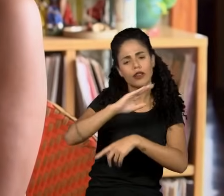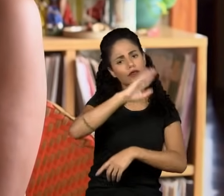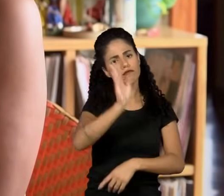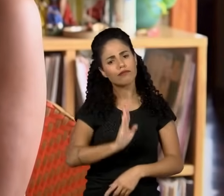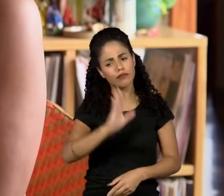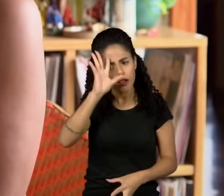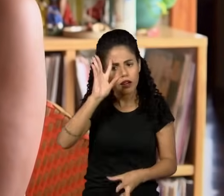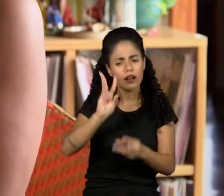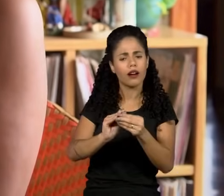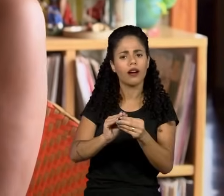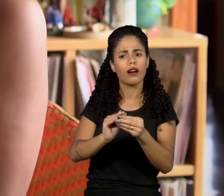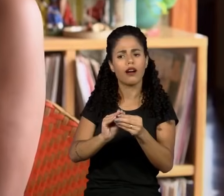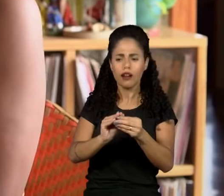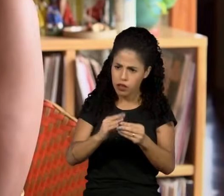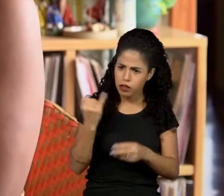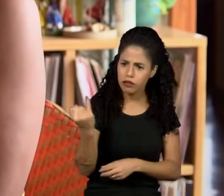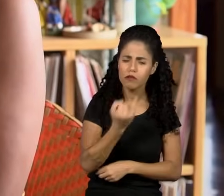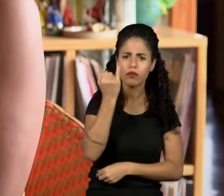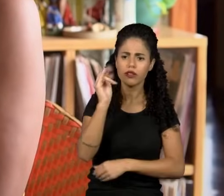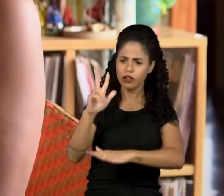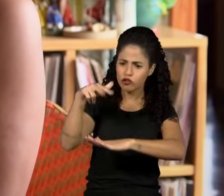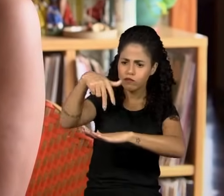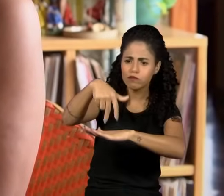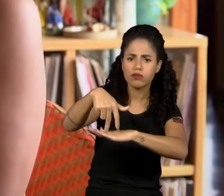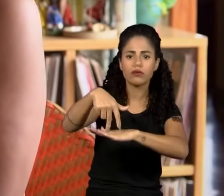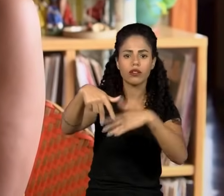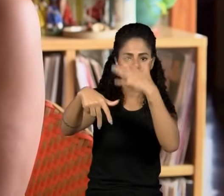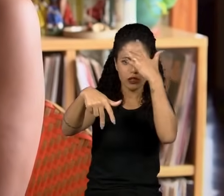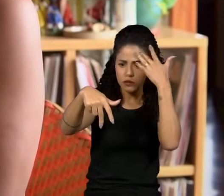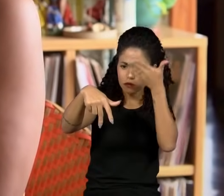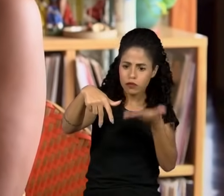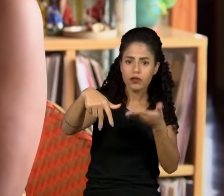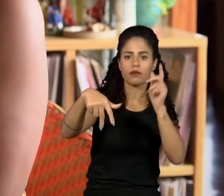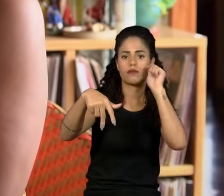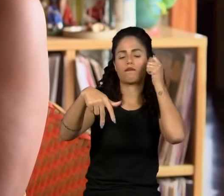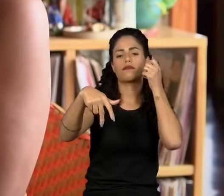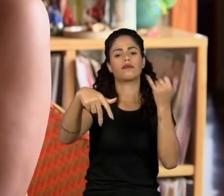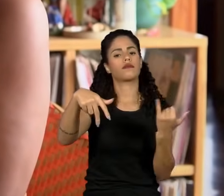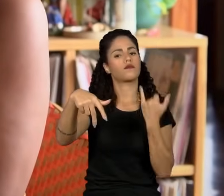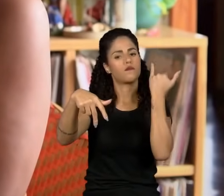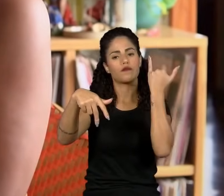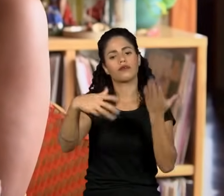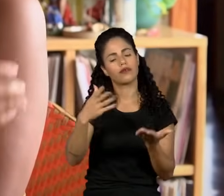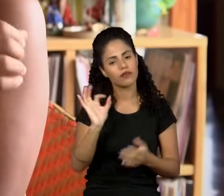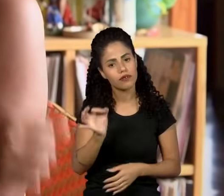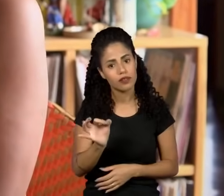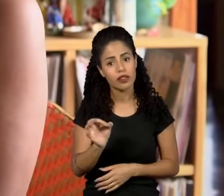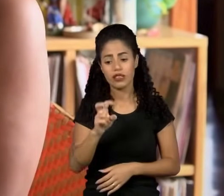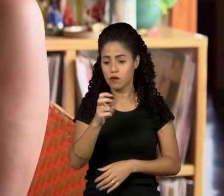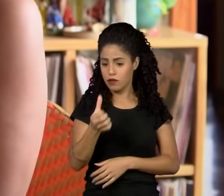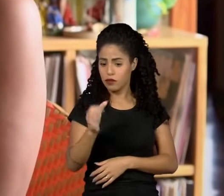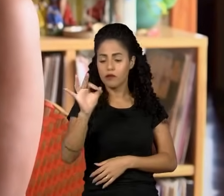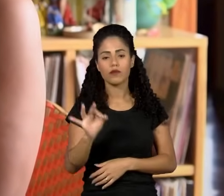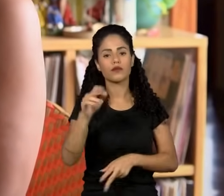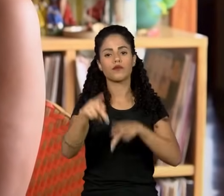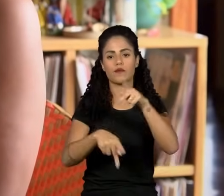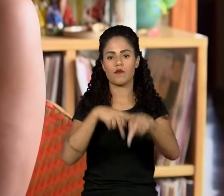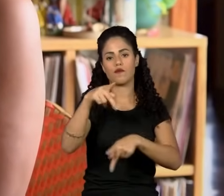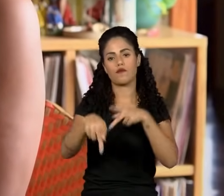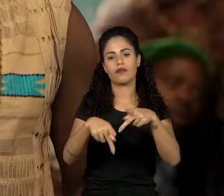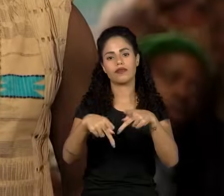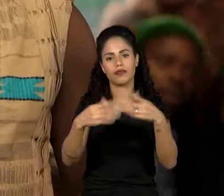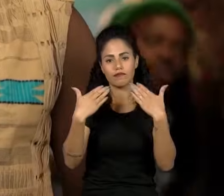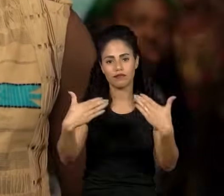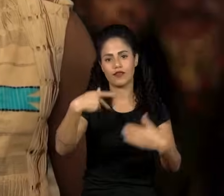entendeu que faz sentido dialogar e produzir para mais de 56% da audiência